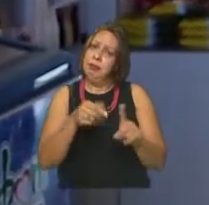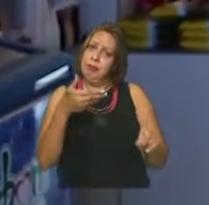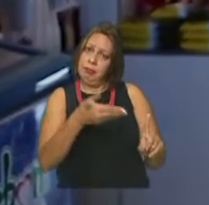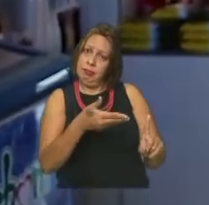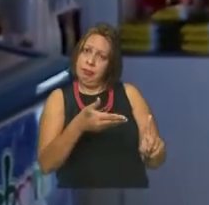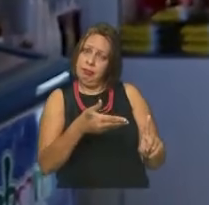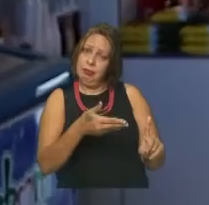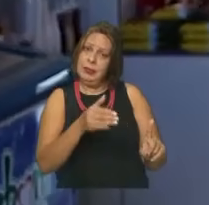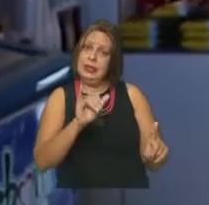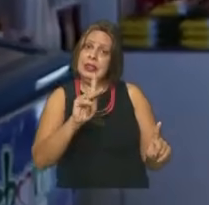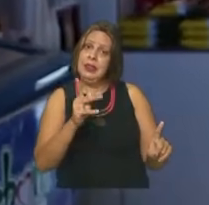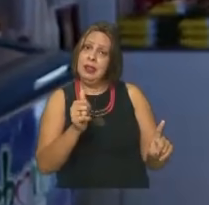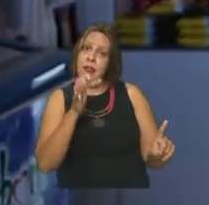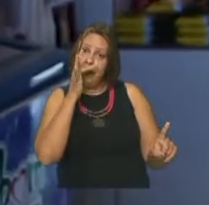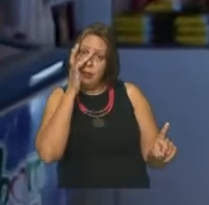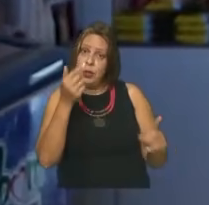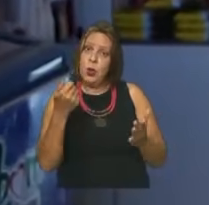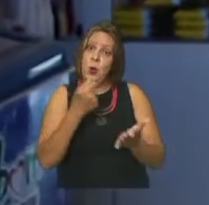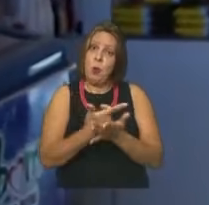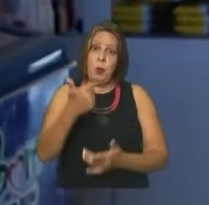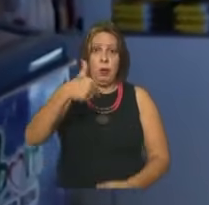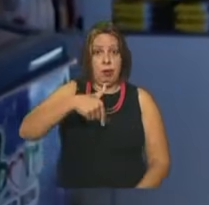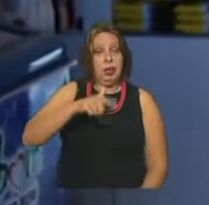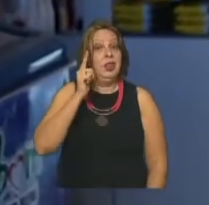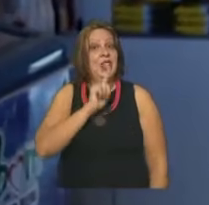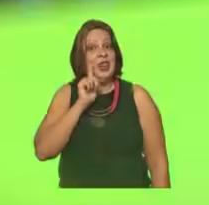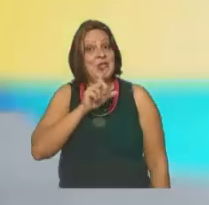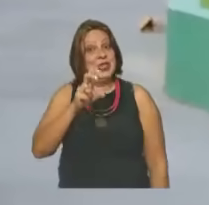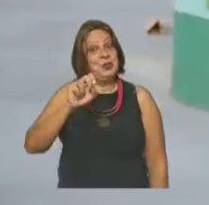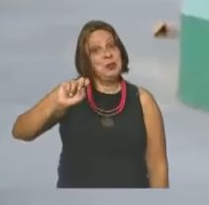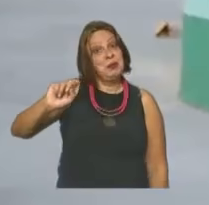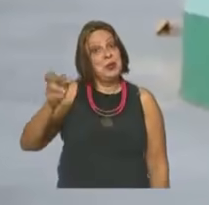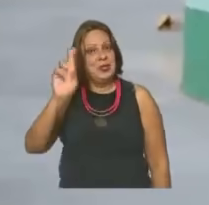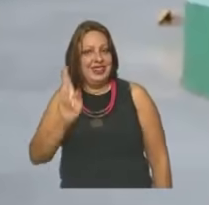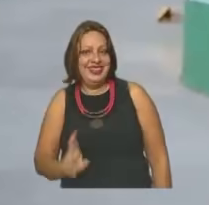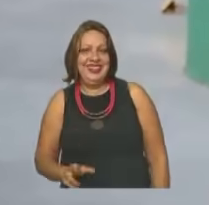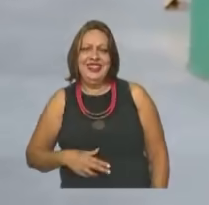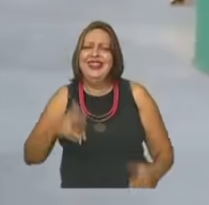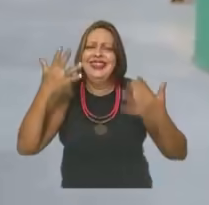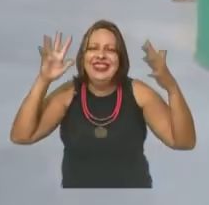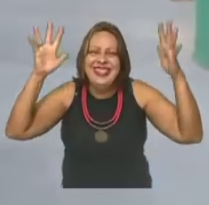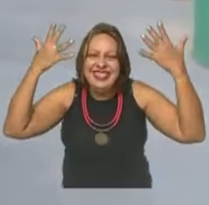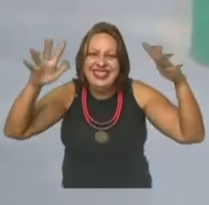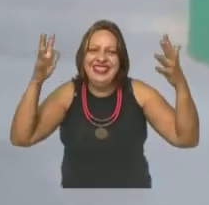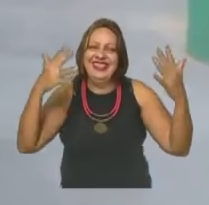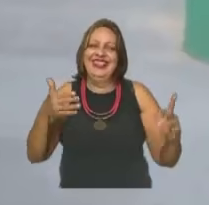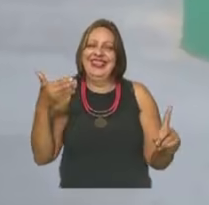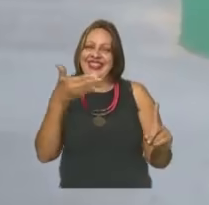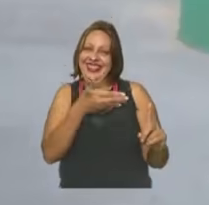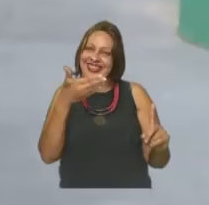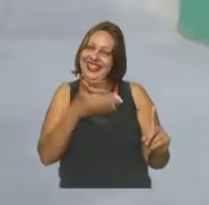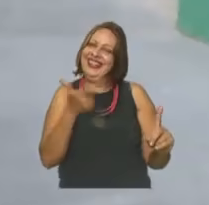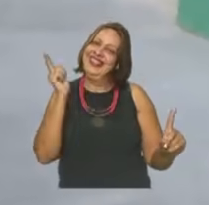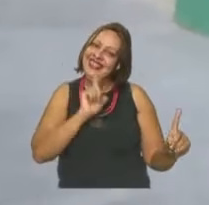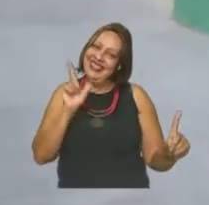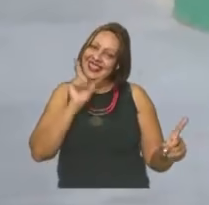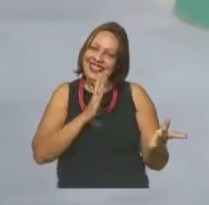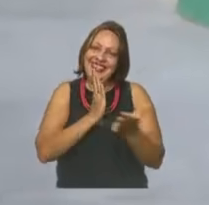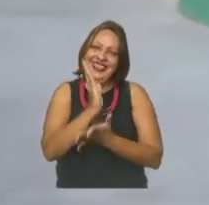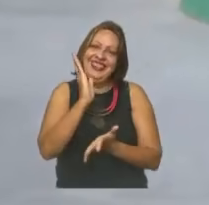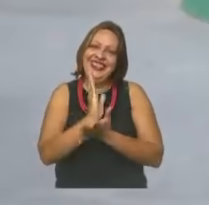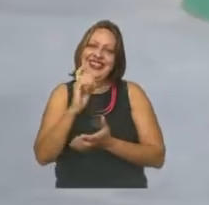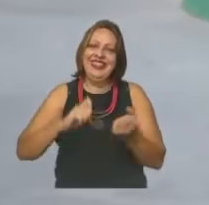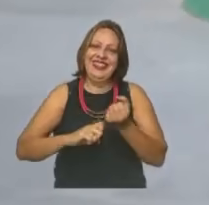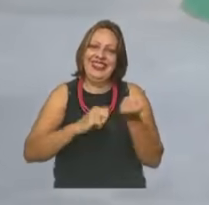das Flores, que comprou aqui e ganhou R$50 mil. Parabéns, Fernanda. Parabéns, Fernanda. Você é uma das nossas contempladas do Caju